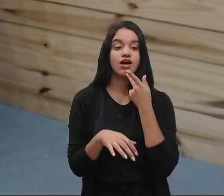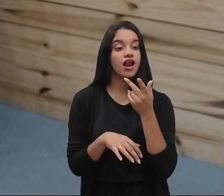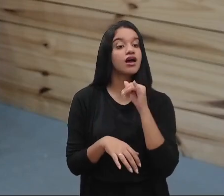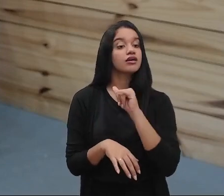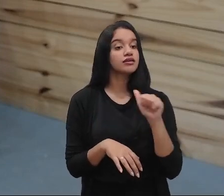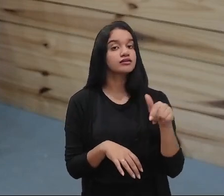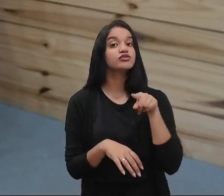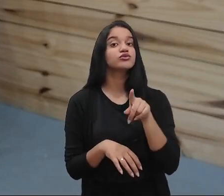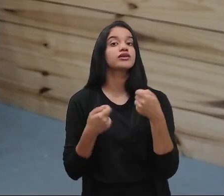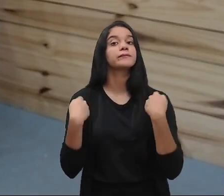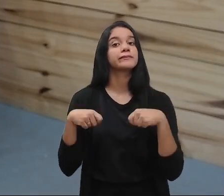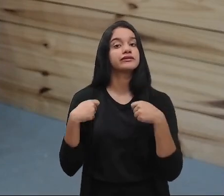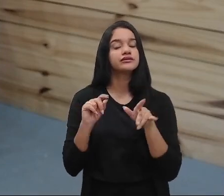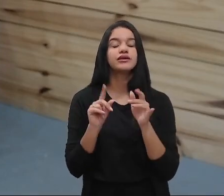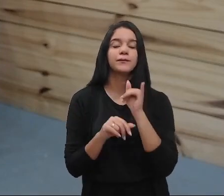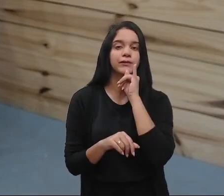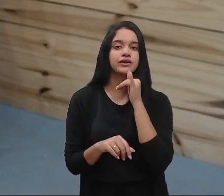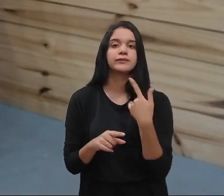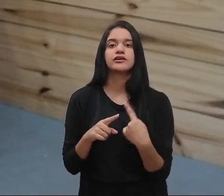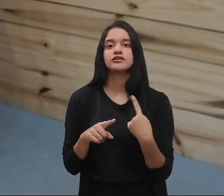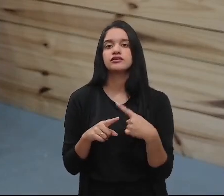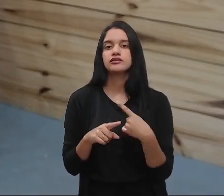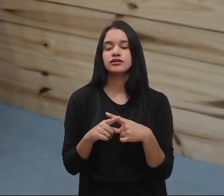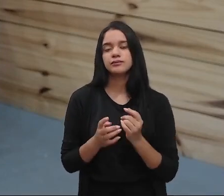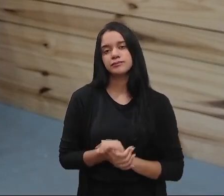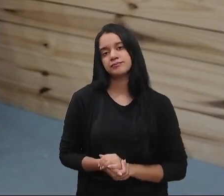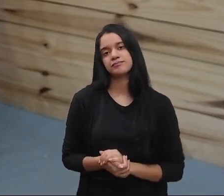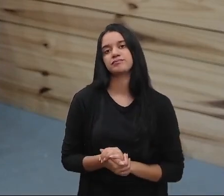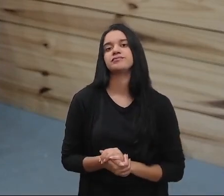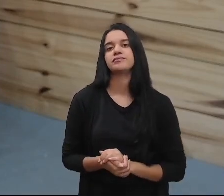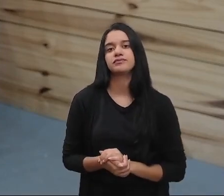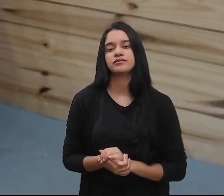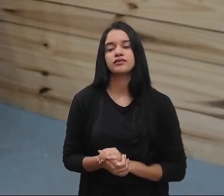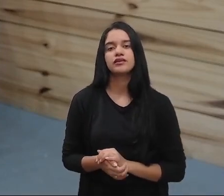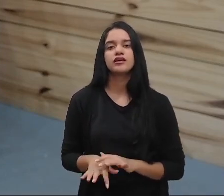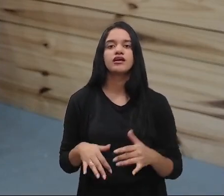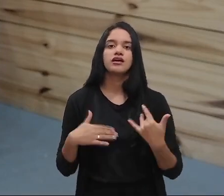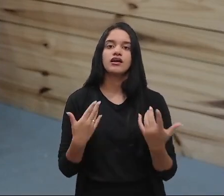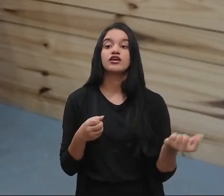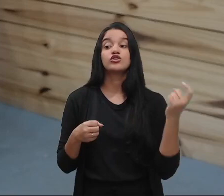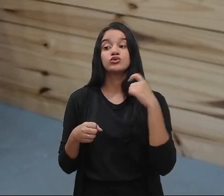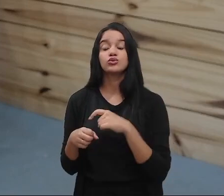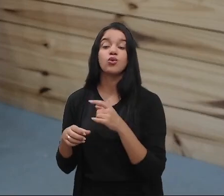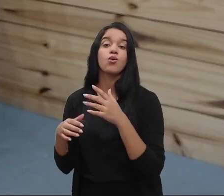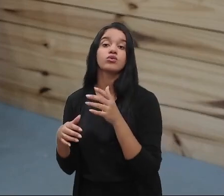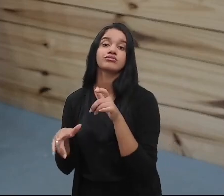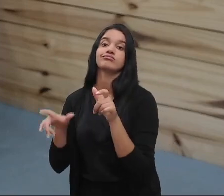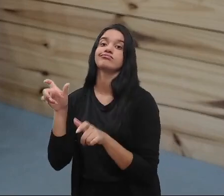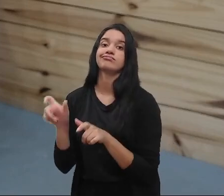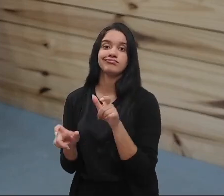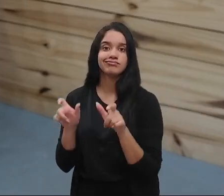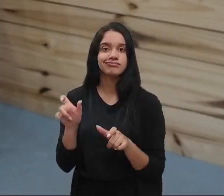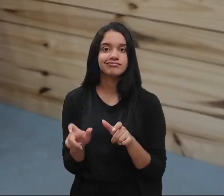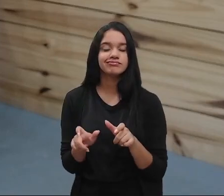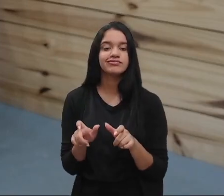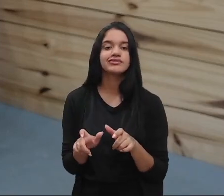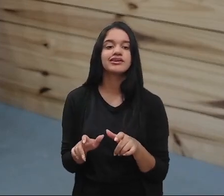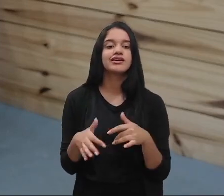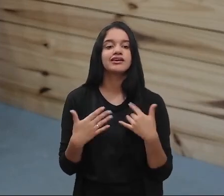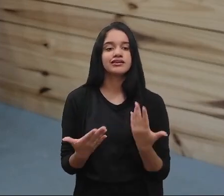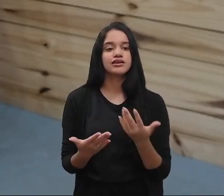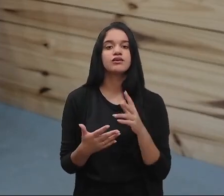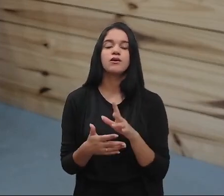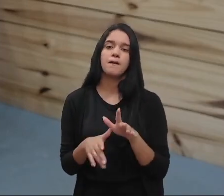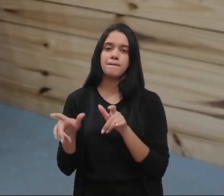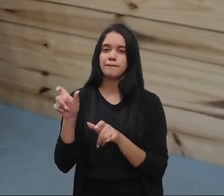inteligência o que você precisa. Porque, por exemplo, retorno ao candidato. Retorno ao candidato. É uma falha incrível. O pessoal da RH